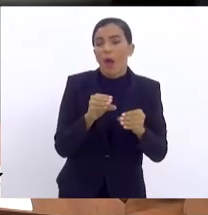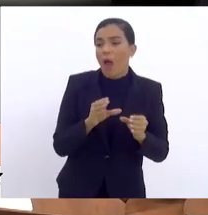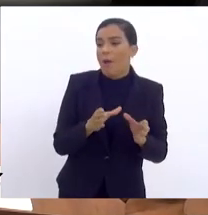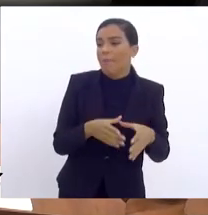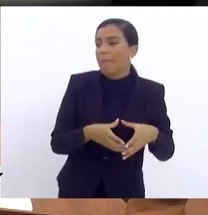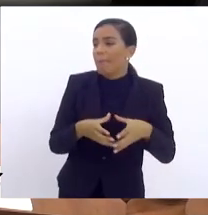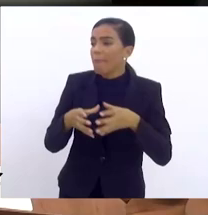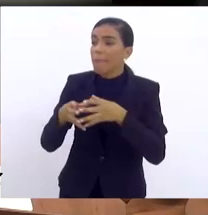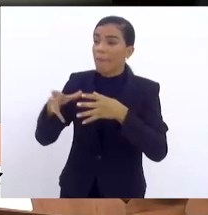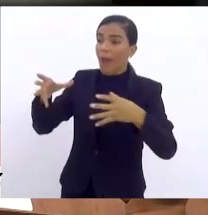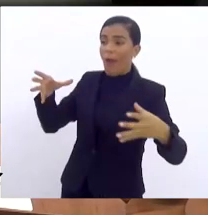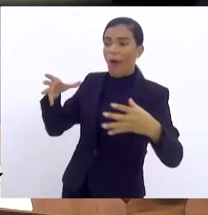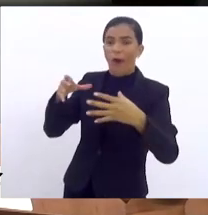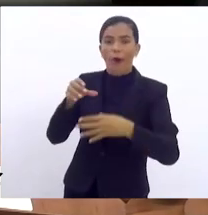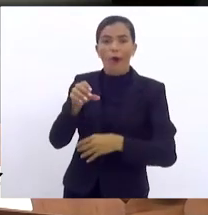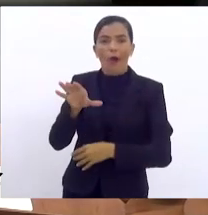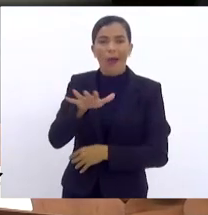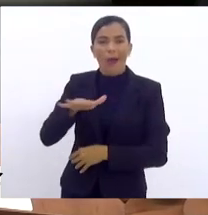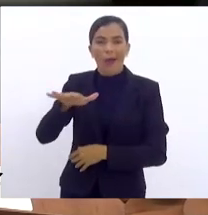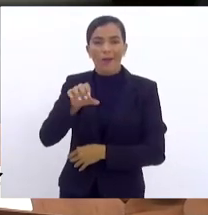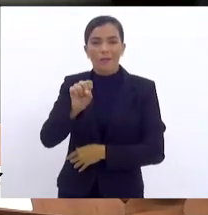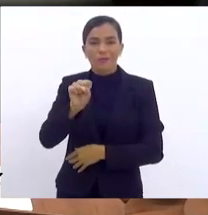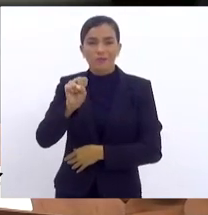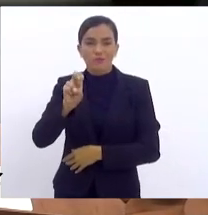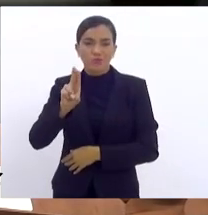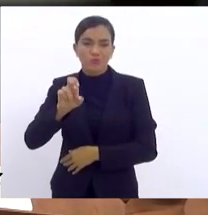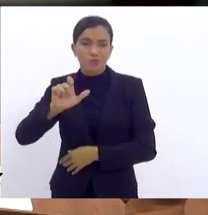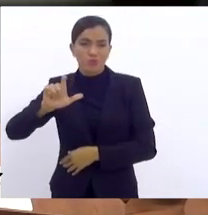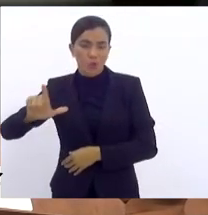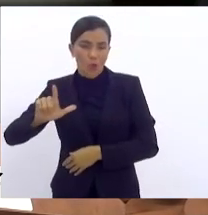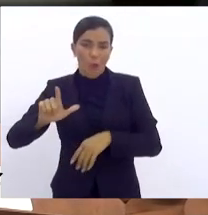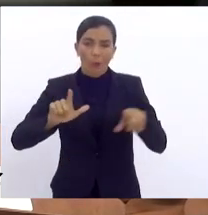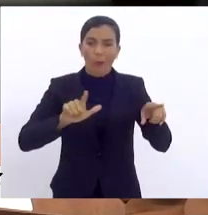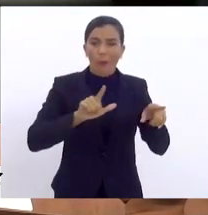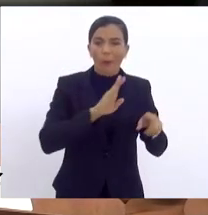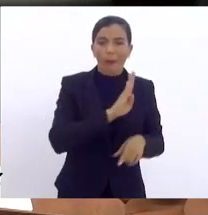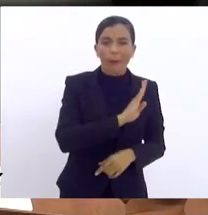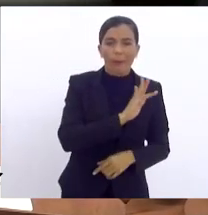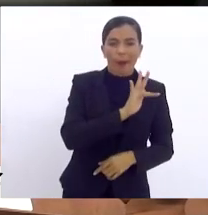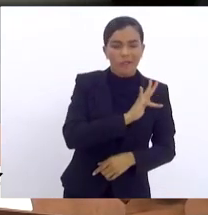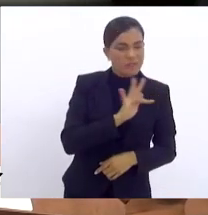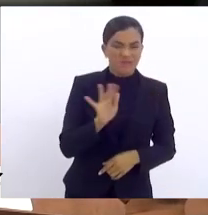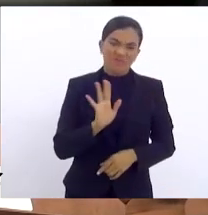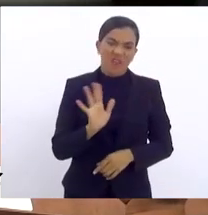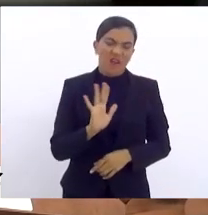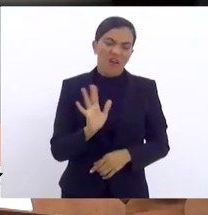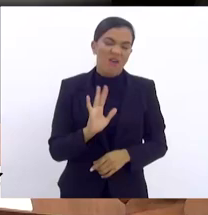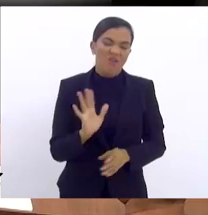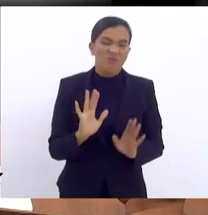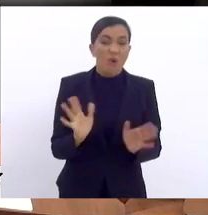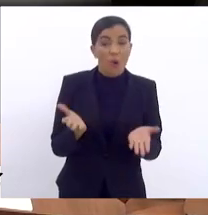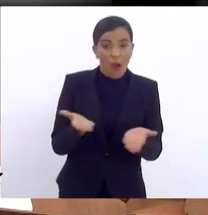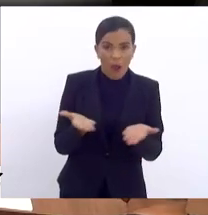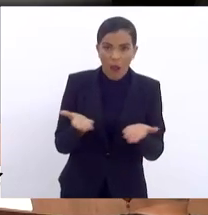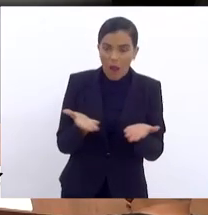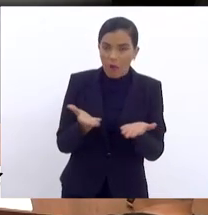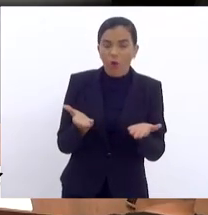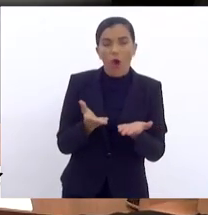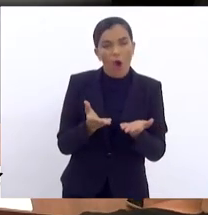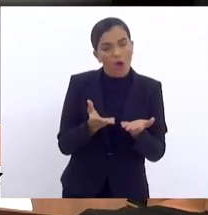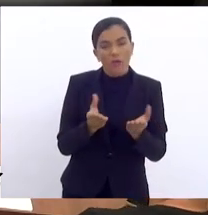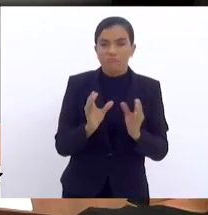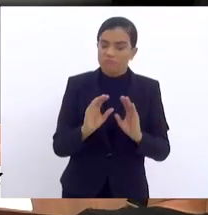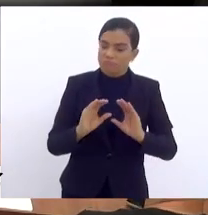menos para baixada hoje é dividido Mas você sabe que sempre foi assim né chefe era hoje não do ano passado para cá dessa distribuição